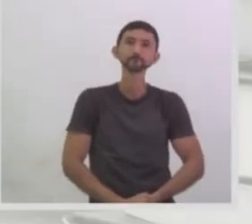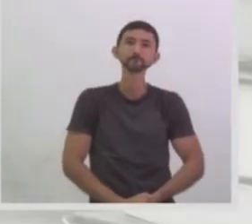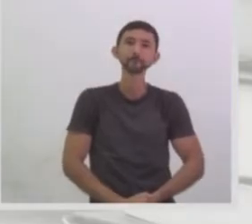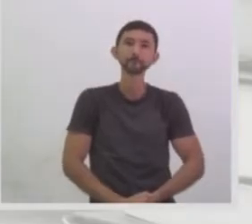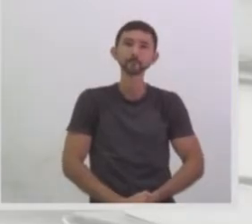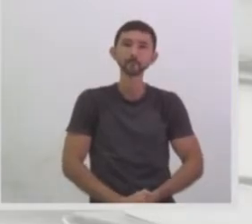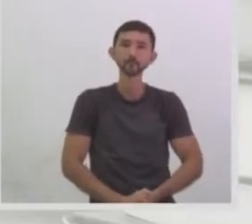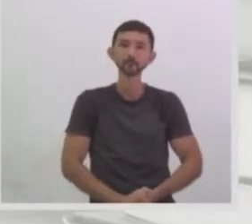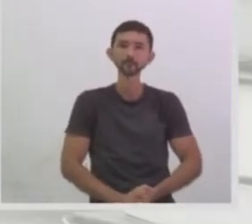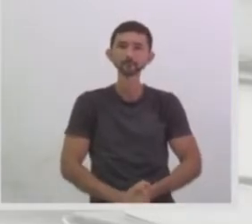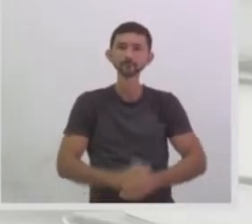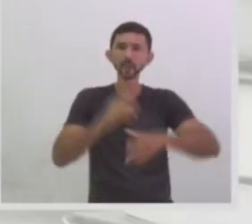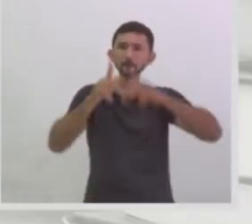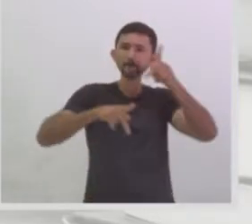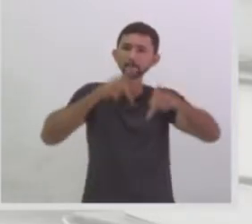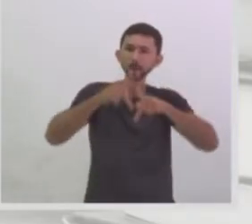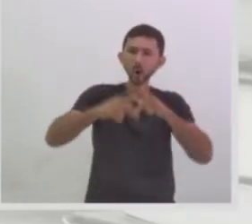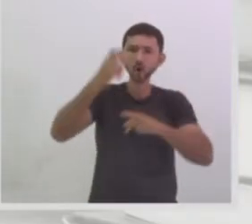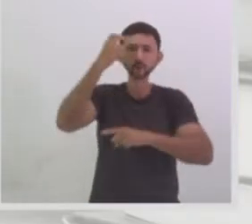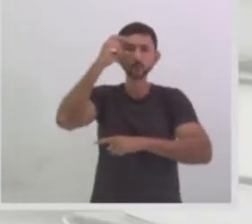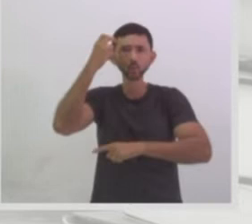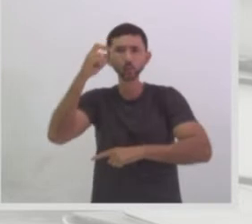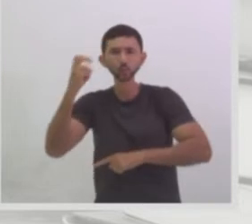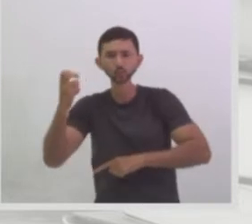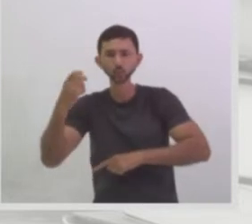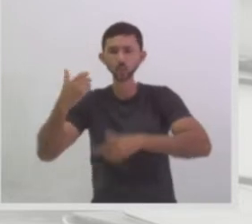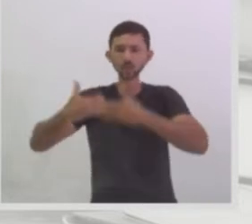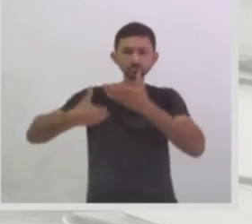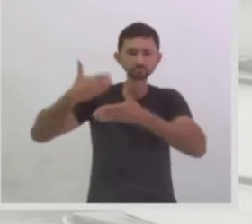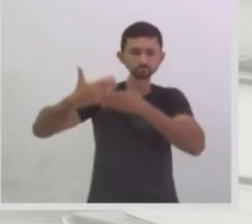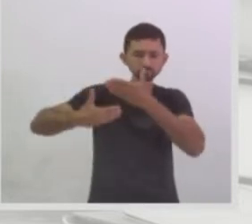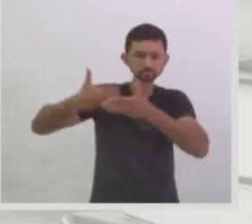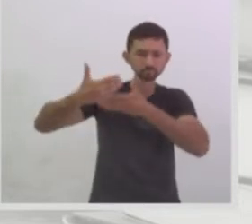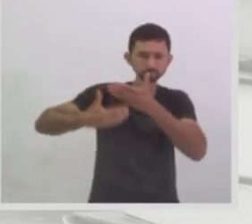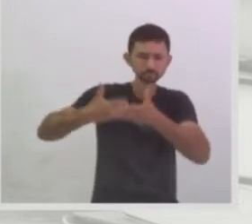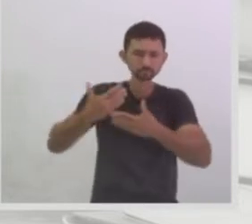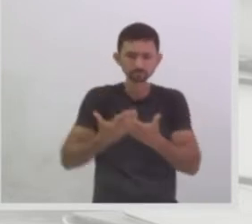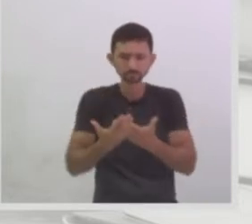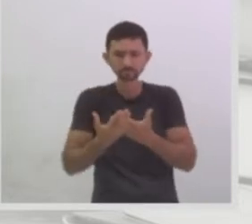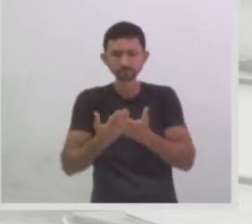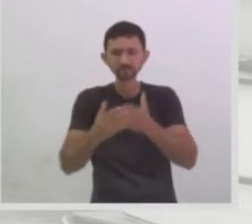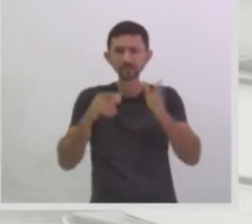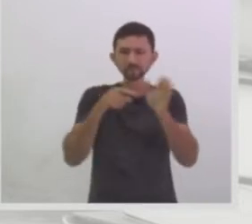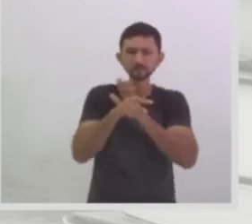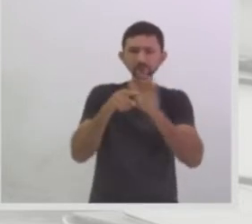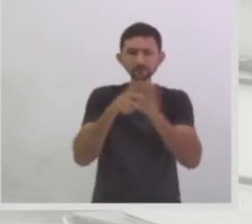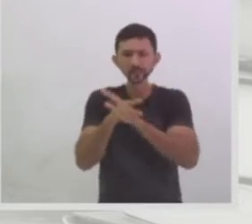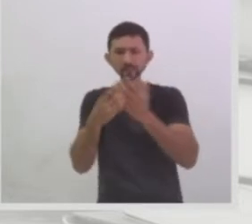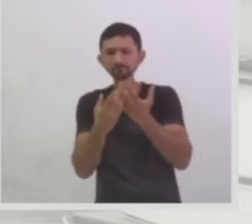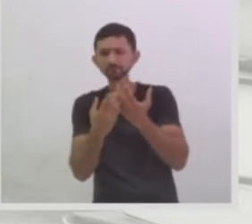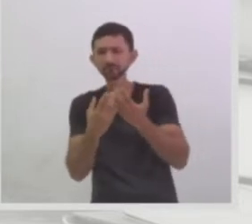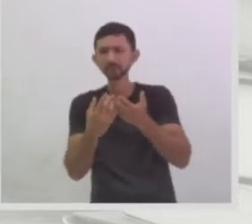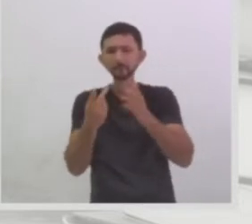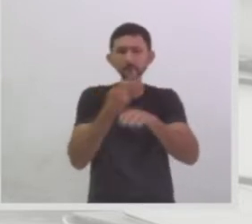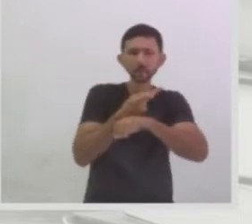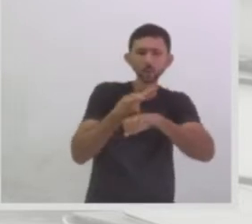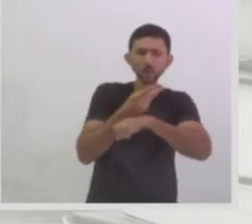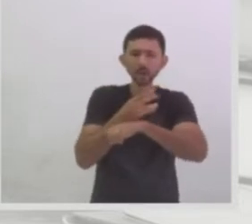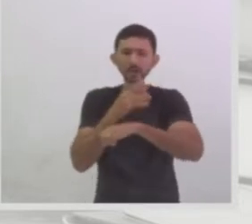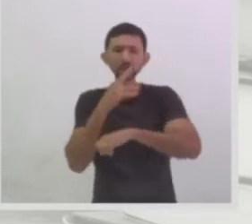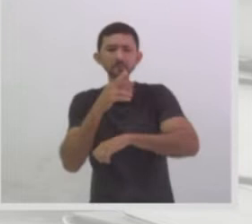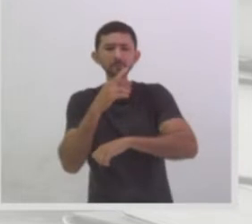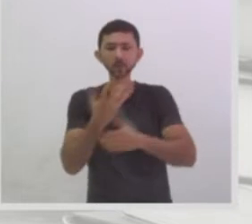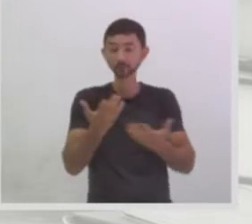Todos os povos e culturas ao longo dos séculos procuraram respostas a esses questionamentos. E hoje em dia,